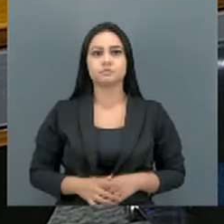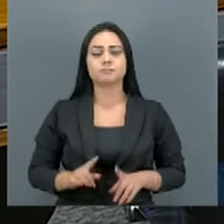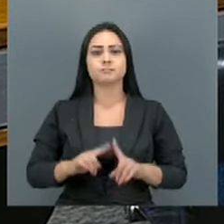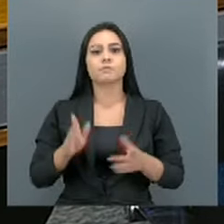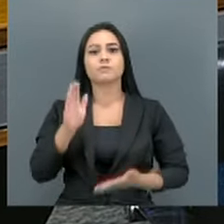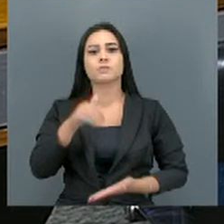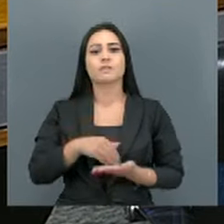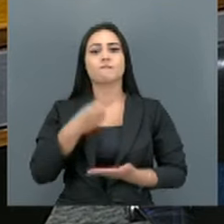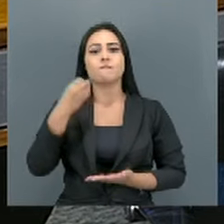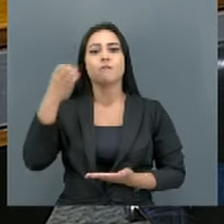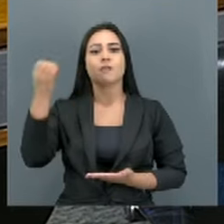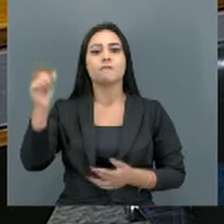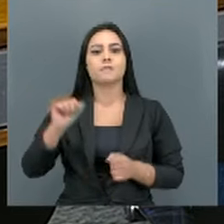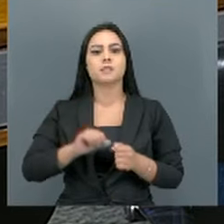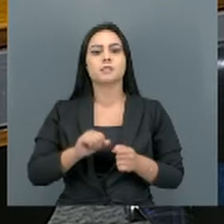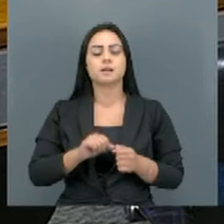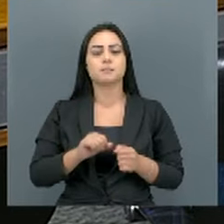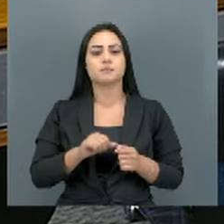última viagem que nós fizemos